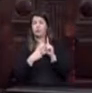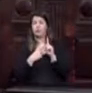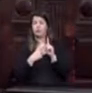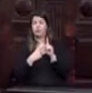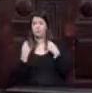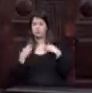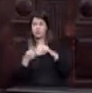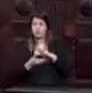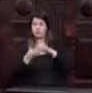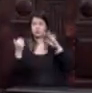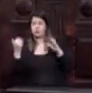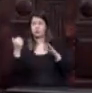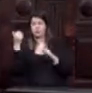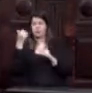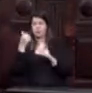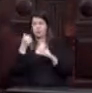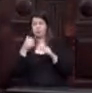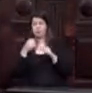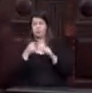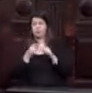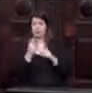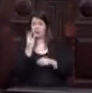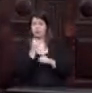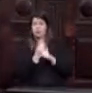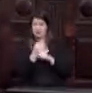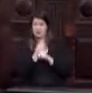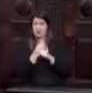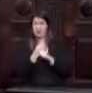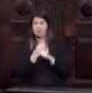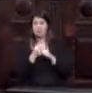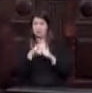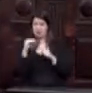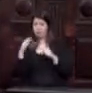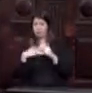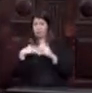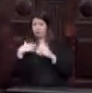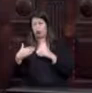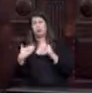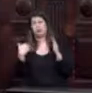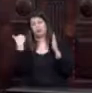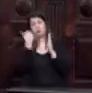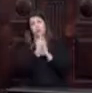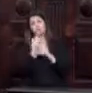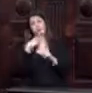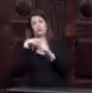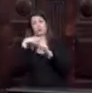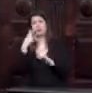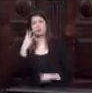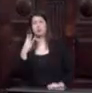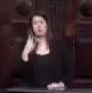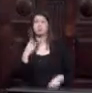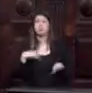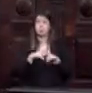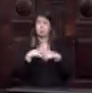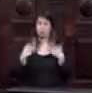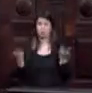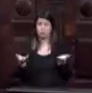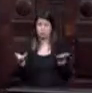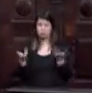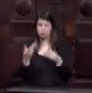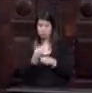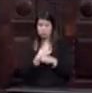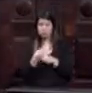suspenso por 3 anos, prorrogáveis por mais 3. Esse serviço da dívida, este ano,